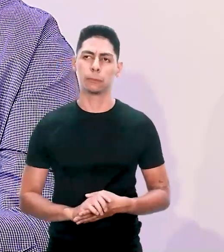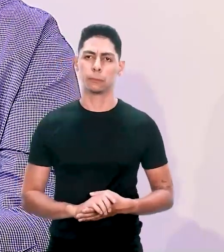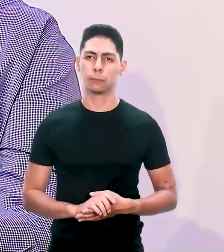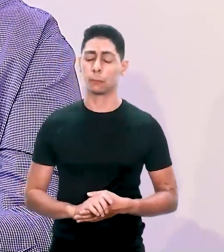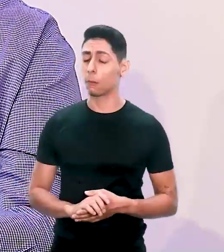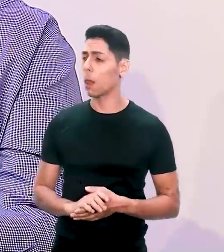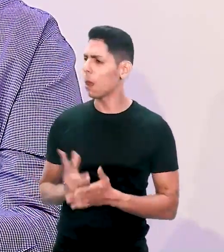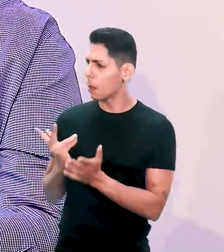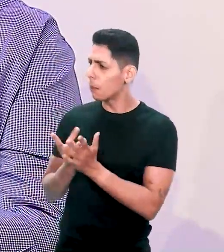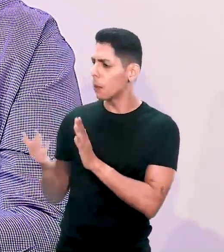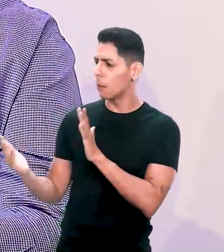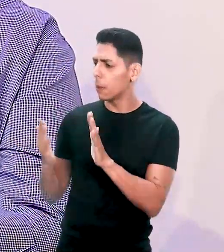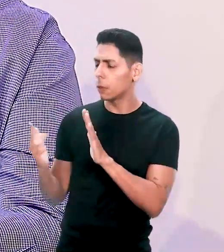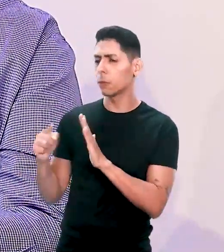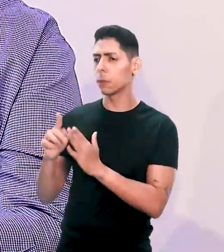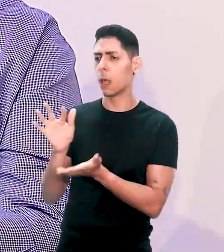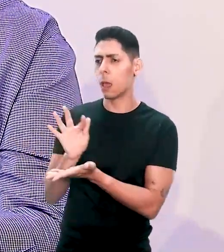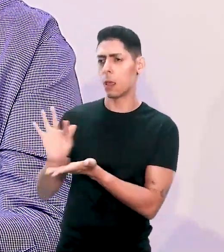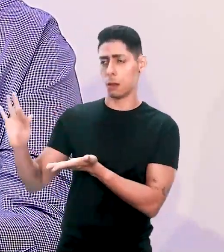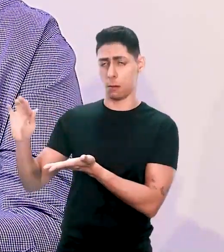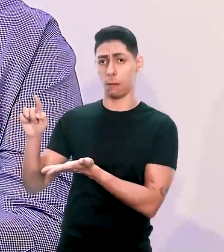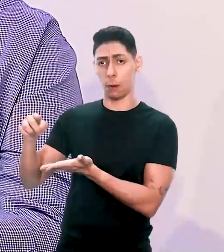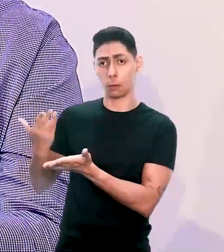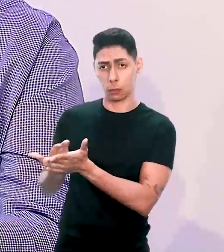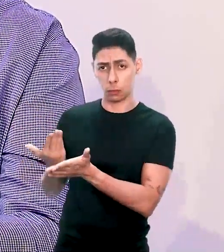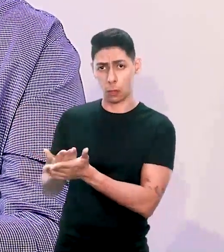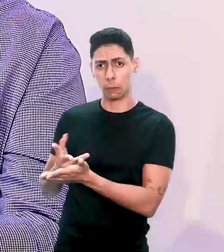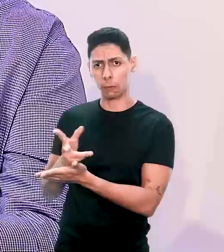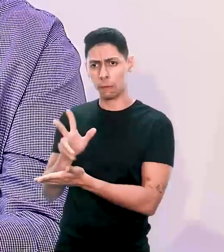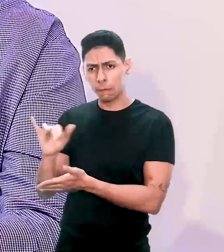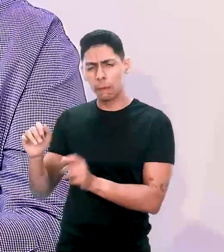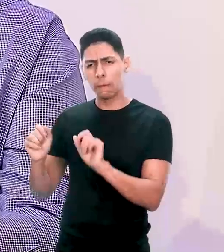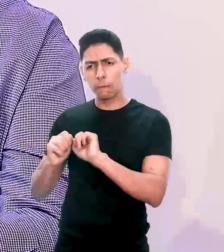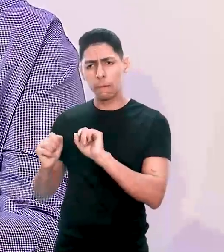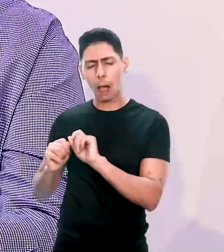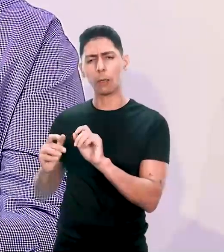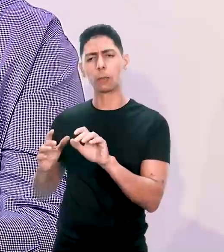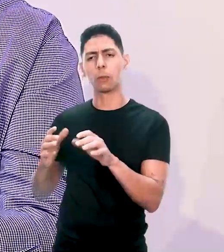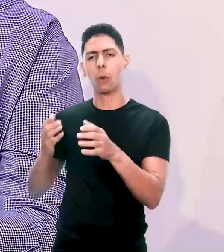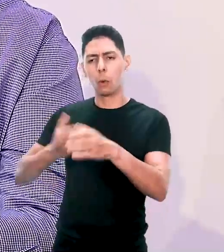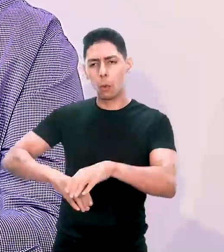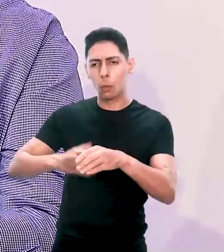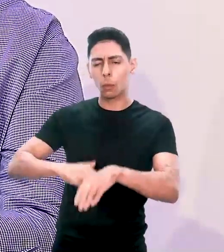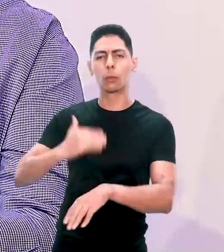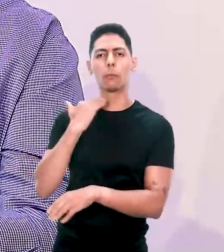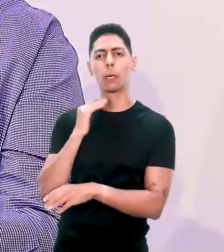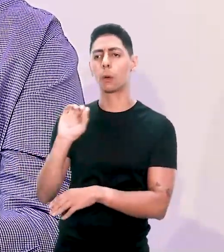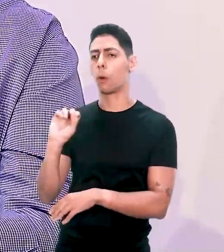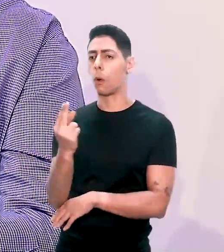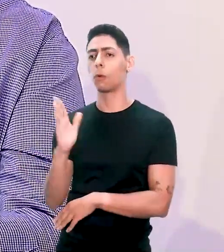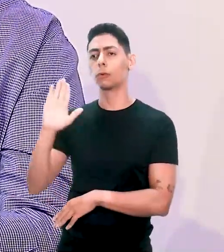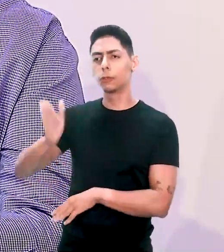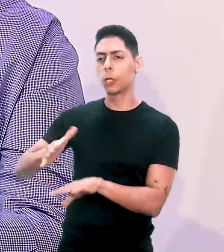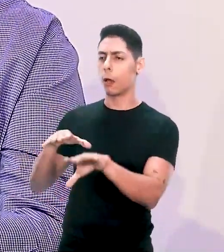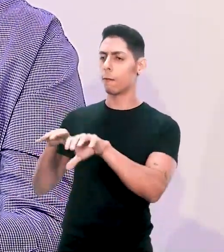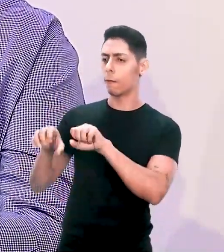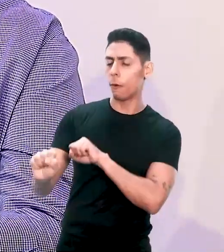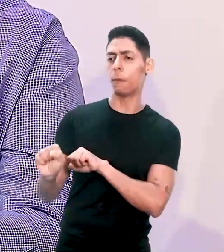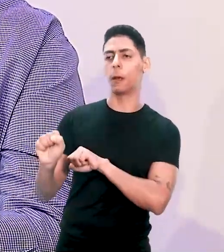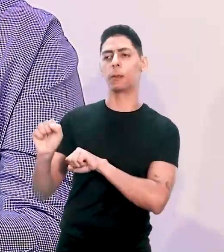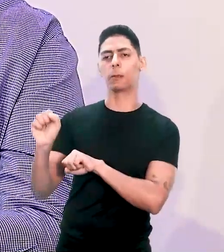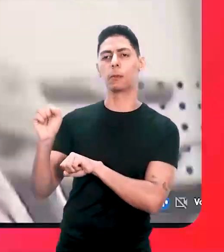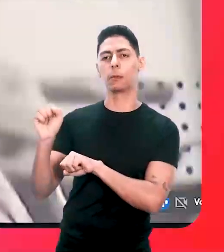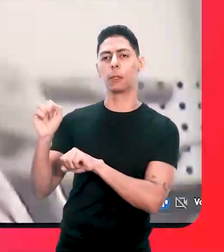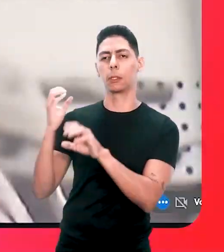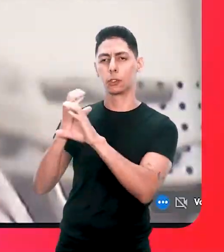nesse período que você está na faculdade que você faz o concurso do banco, ou você já tinha formado engenheiro quando passou no